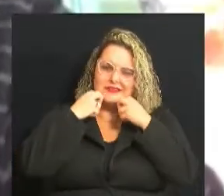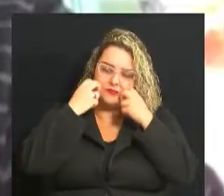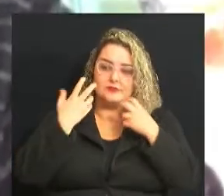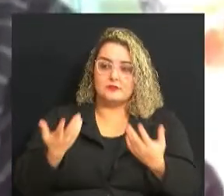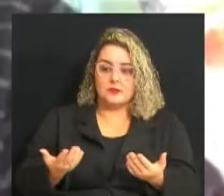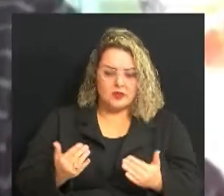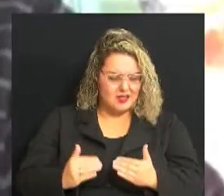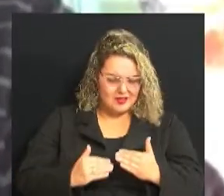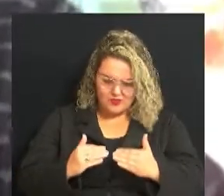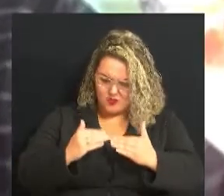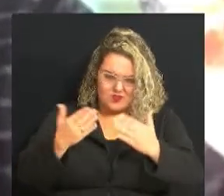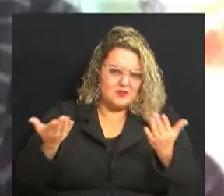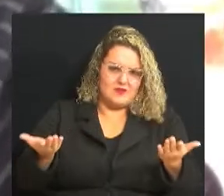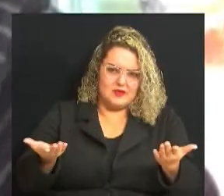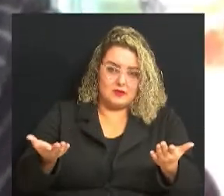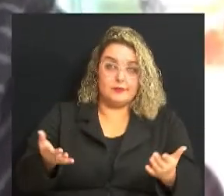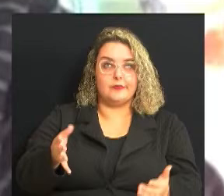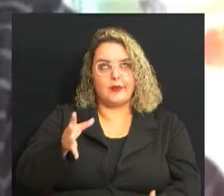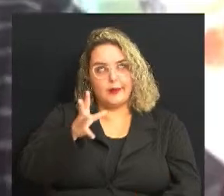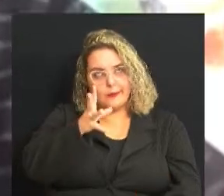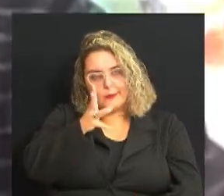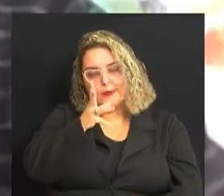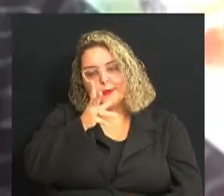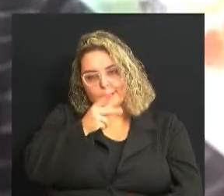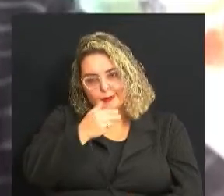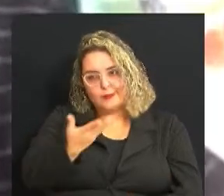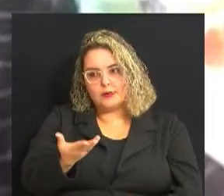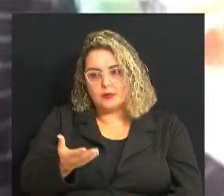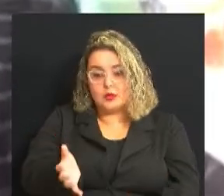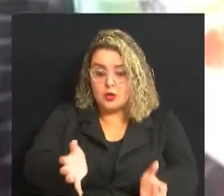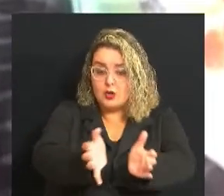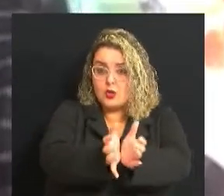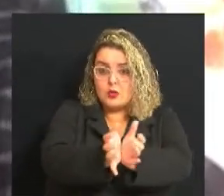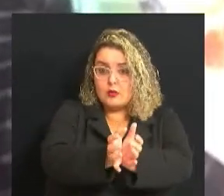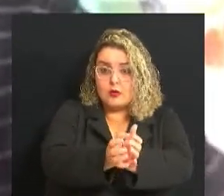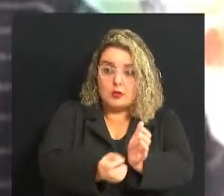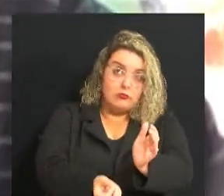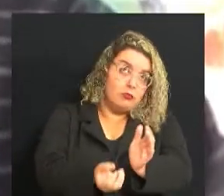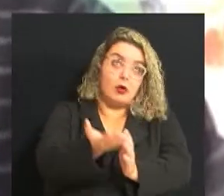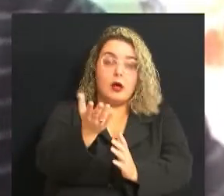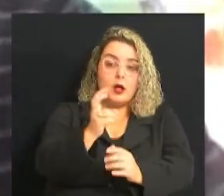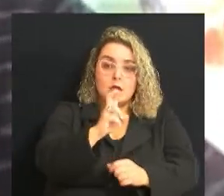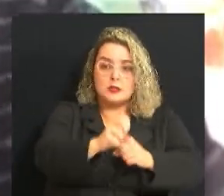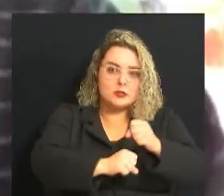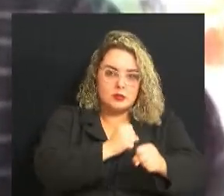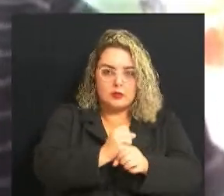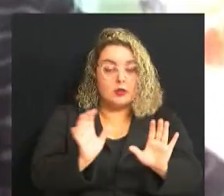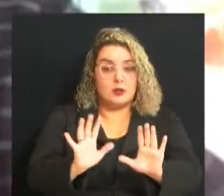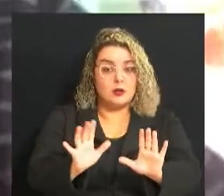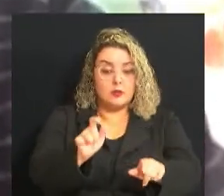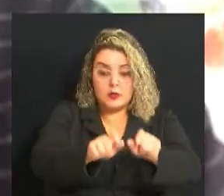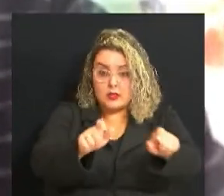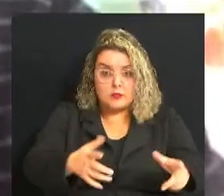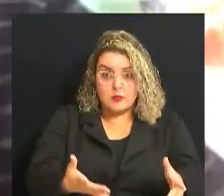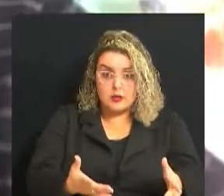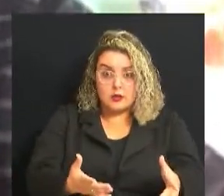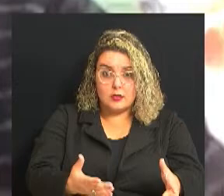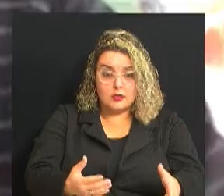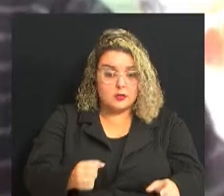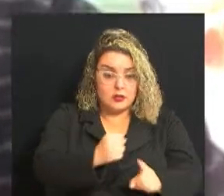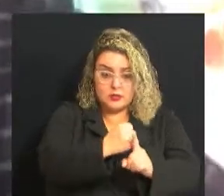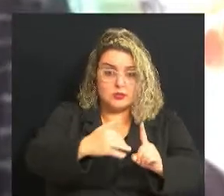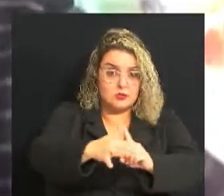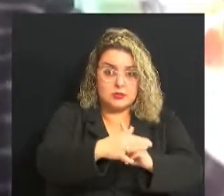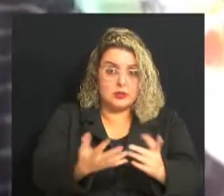evolução tardia. Esses grupos não surgiram há 5 anos. Essas pessoas não estão na